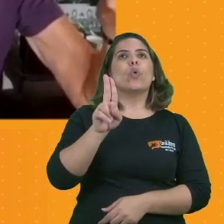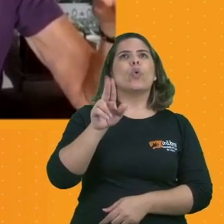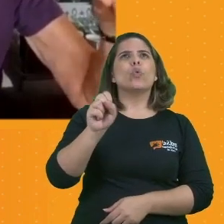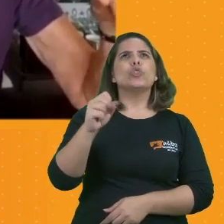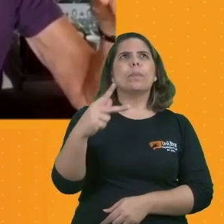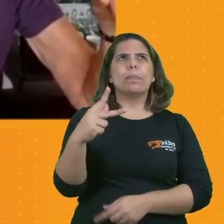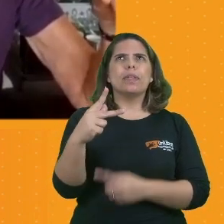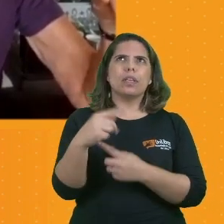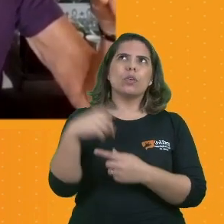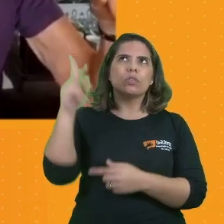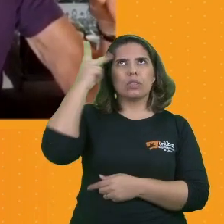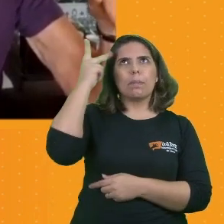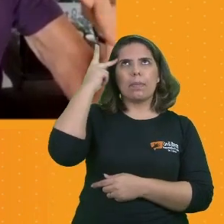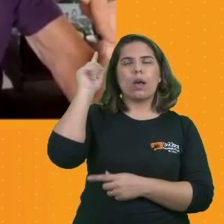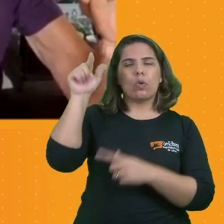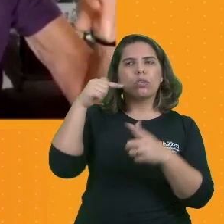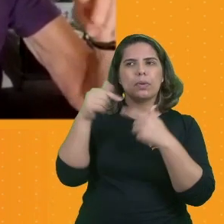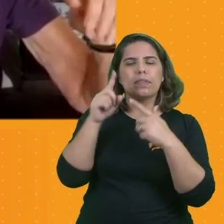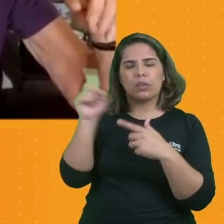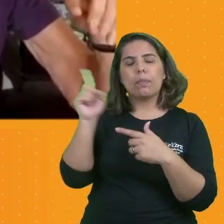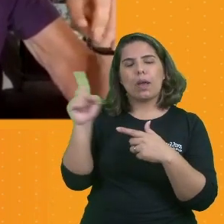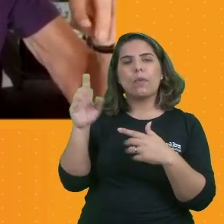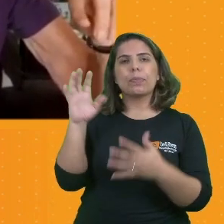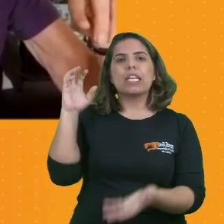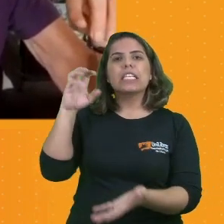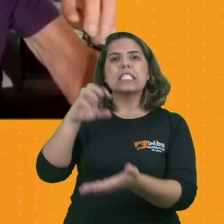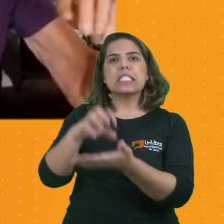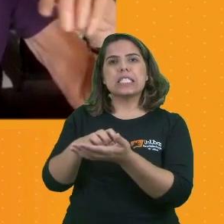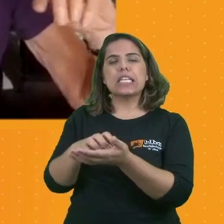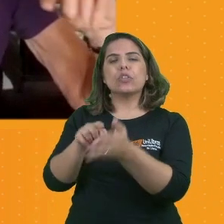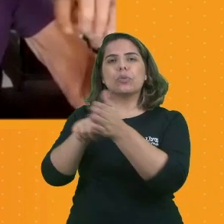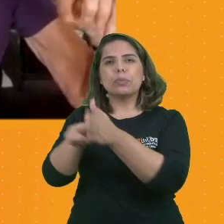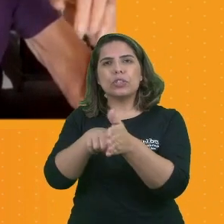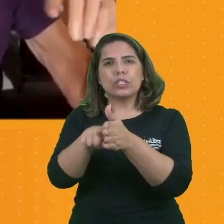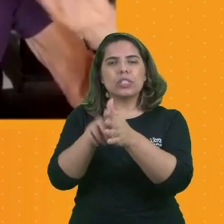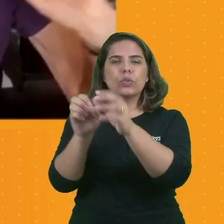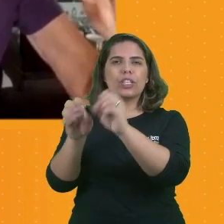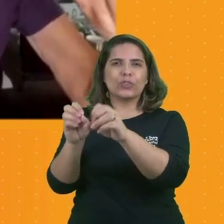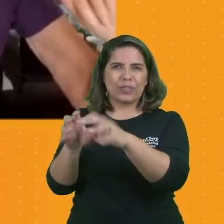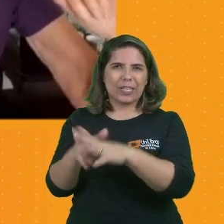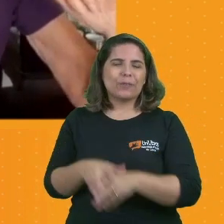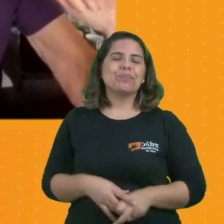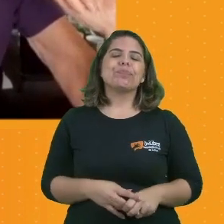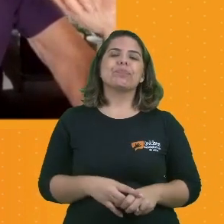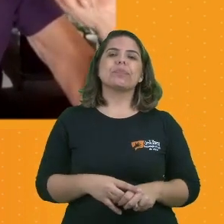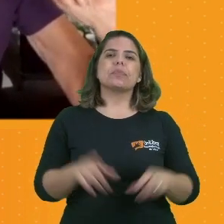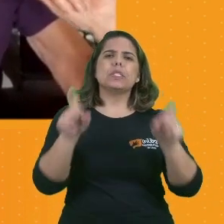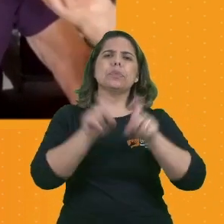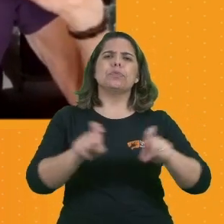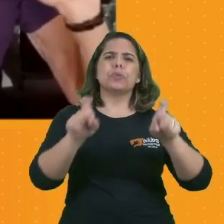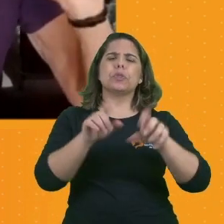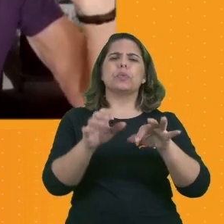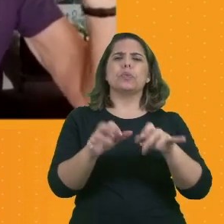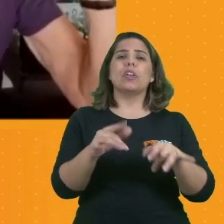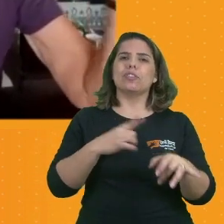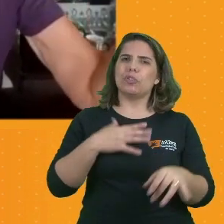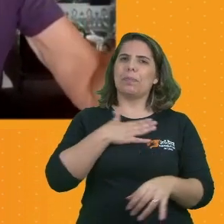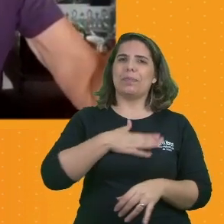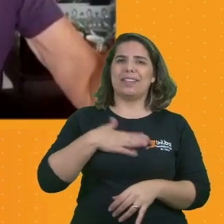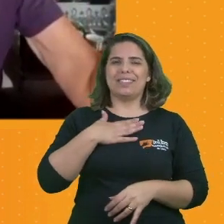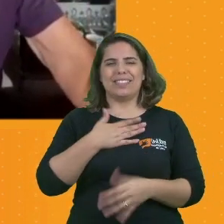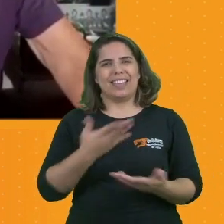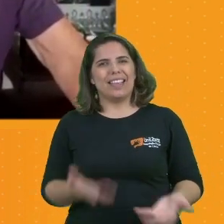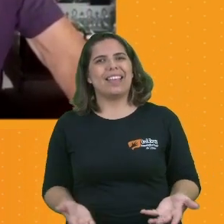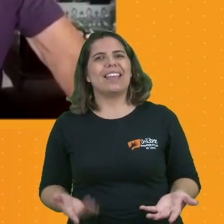em São Paulo São Paulo no Centro Regional a educação desenvolveu uma pesquisa grande eu tinha de fazer